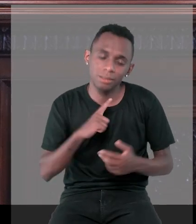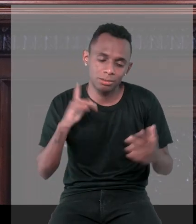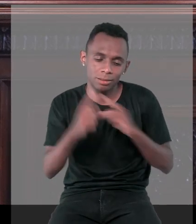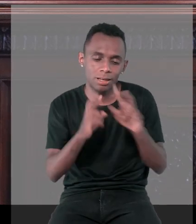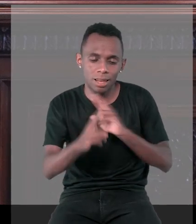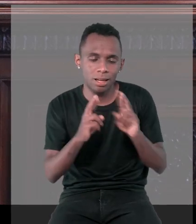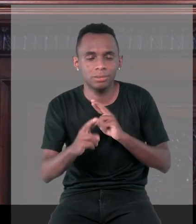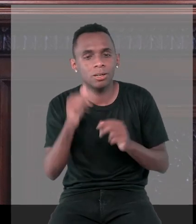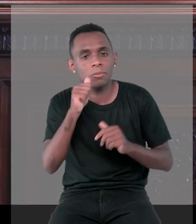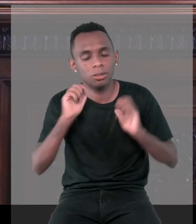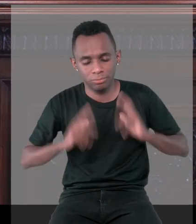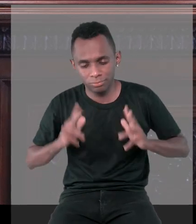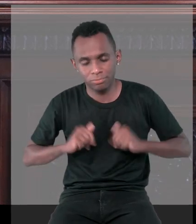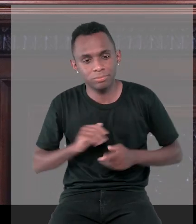faxineira.